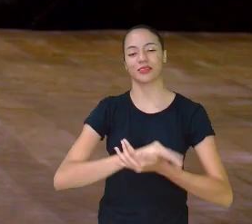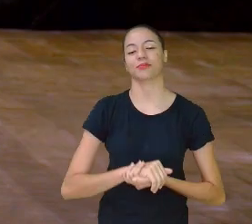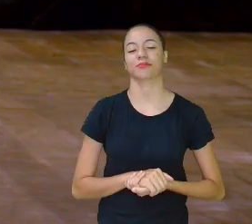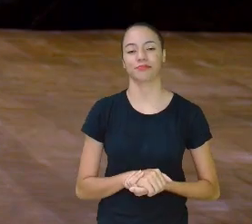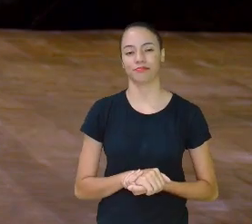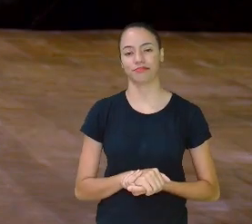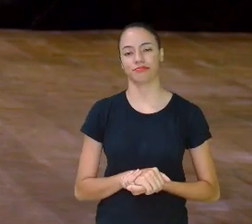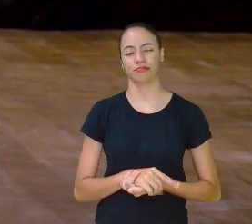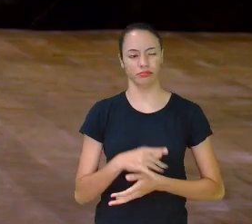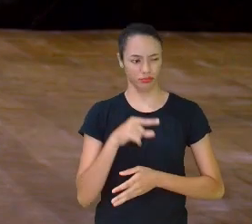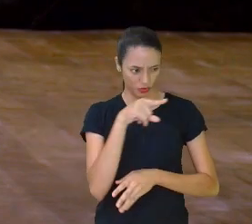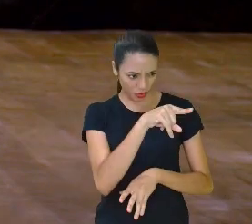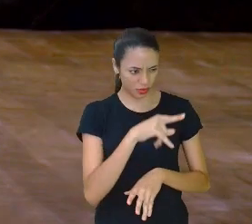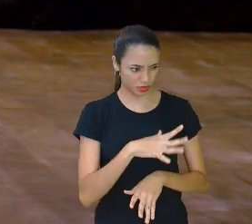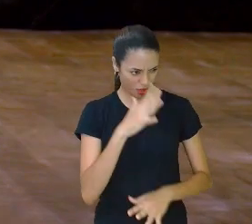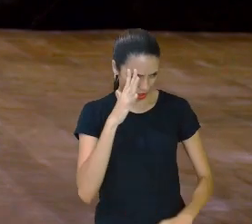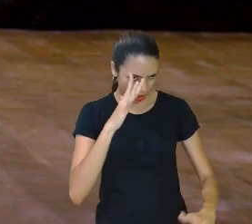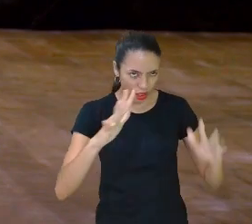Você sonhou?